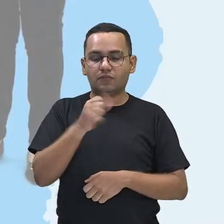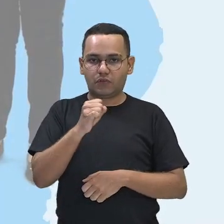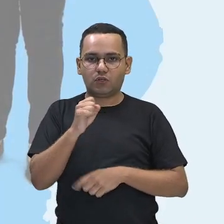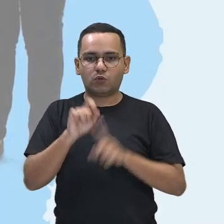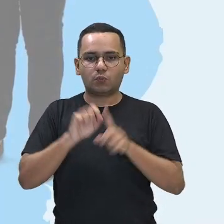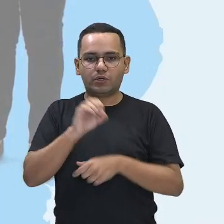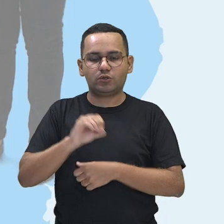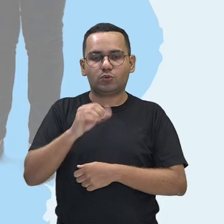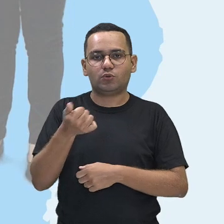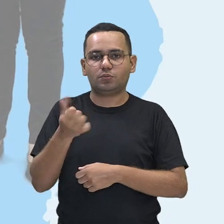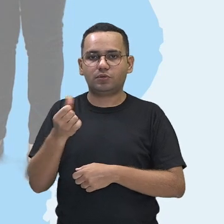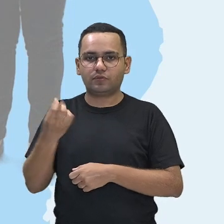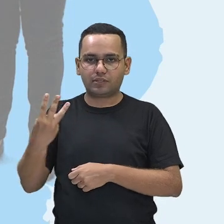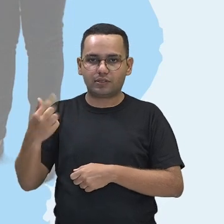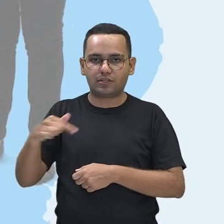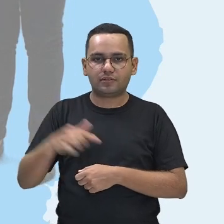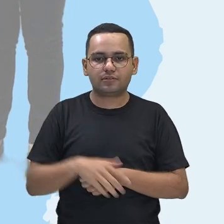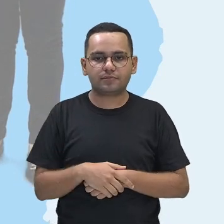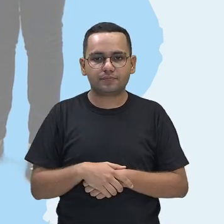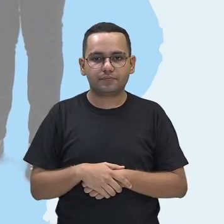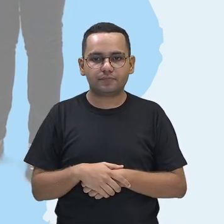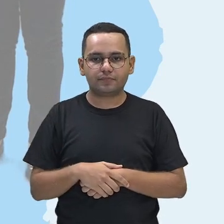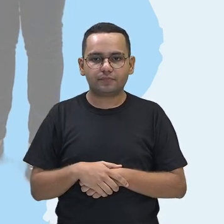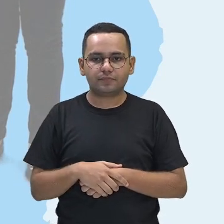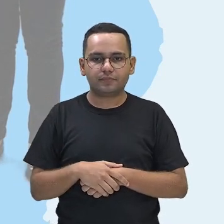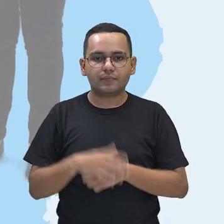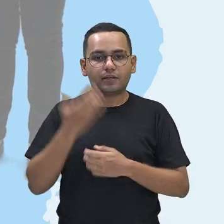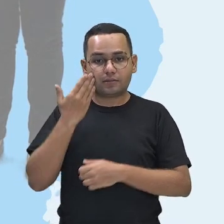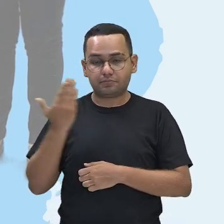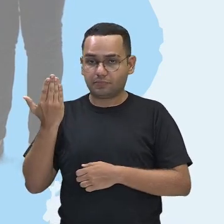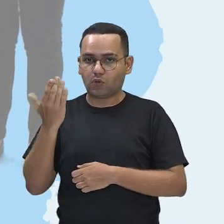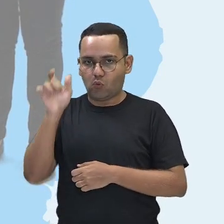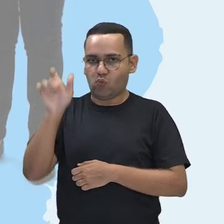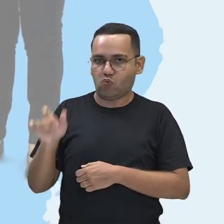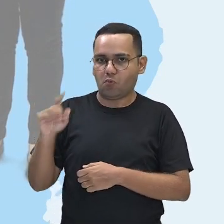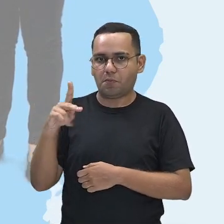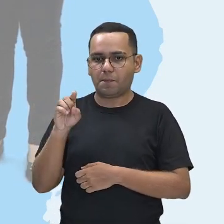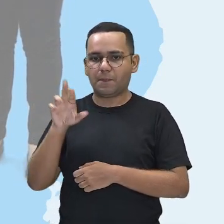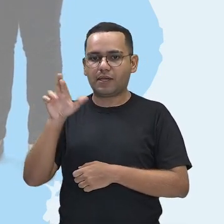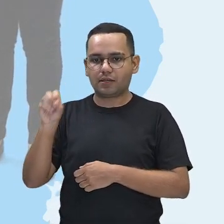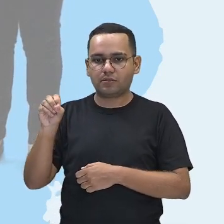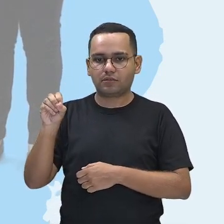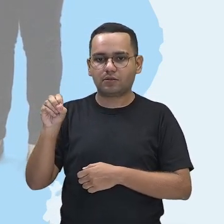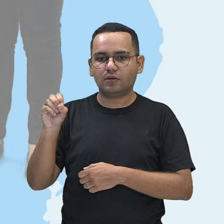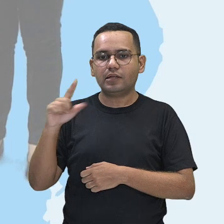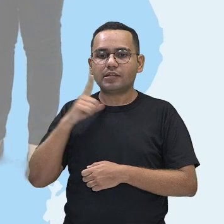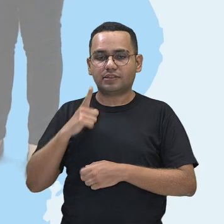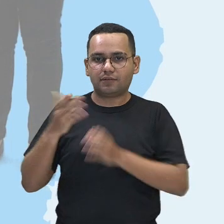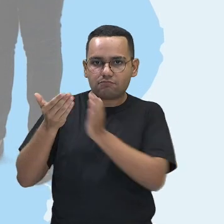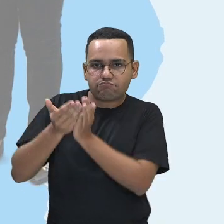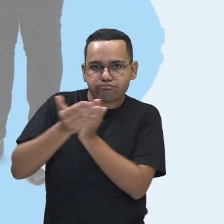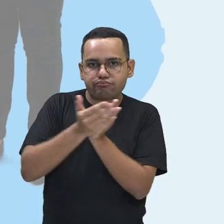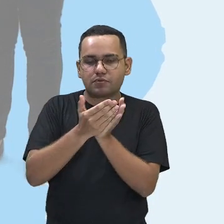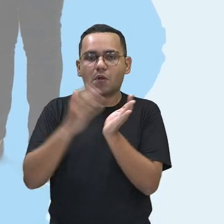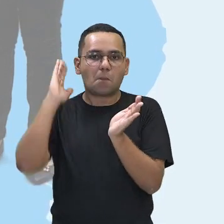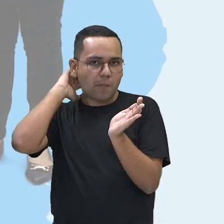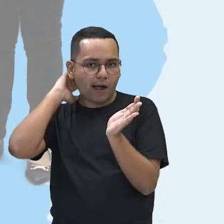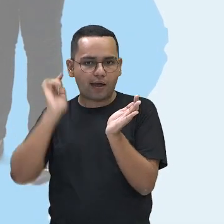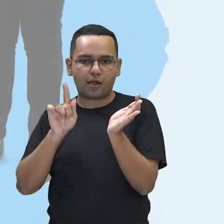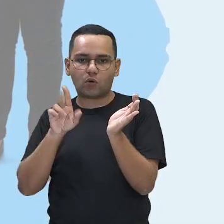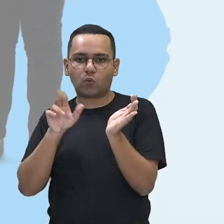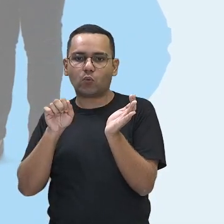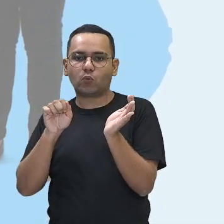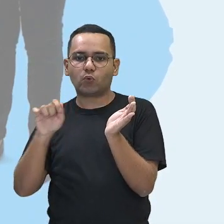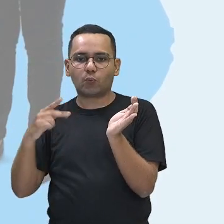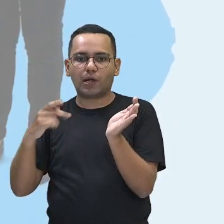de 1637, o capitão Pedro Teixeira partiu de Gurupá, Pará, e alcançou a foz do rio